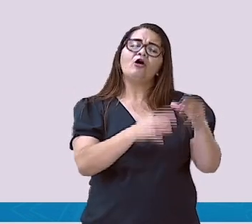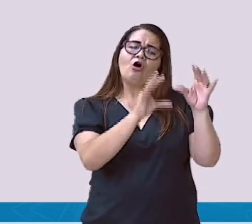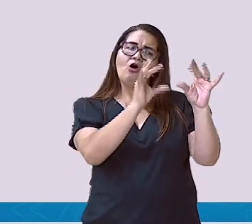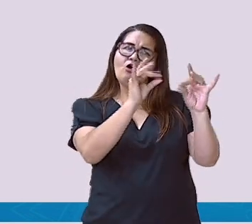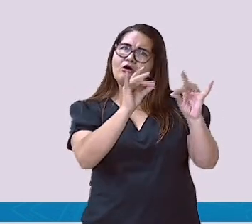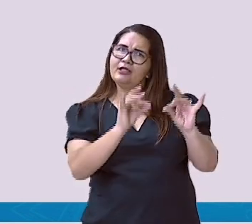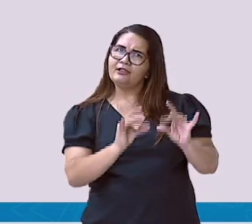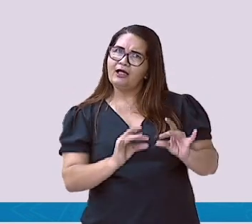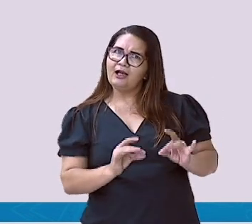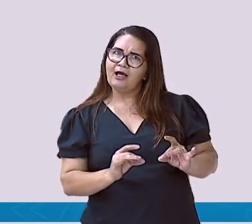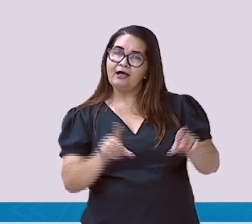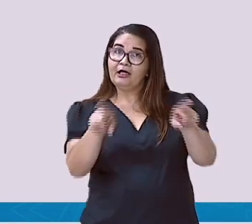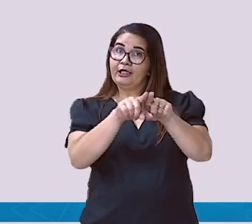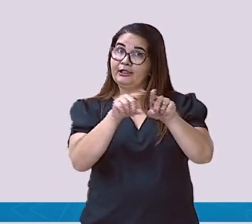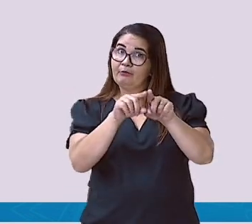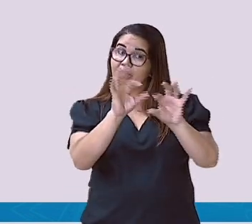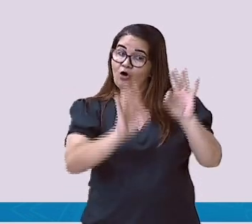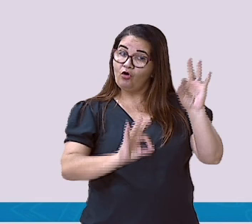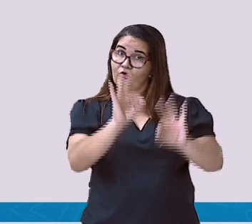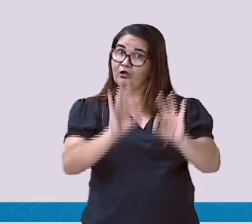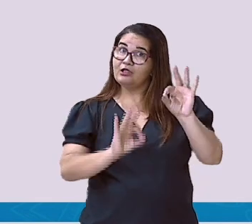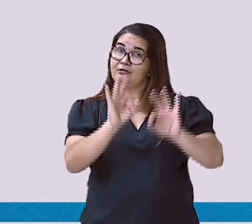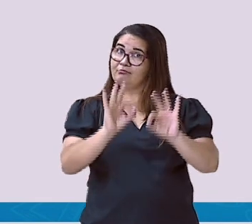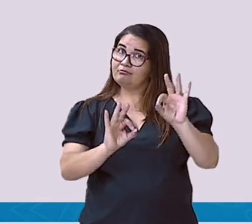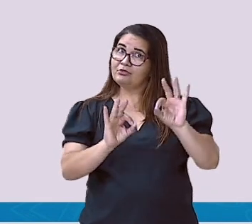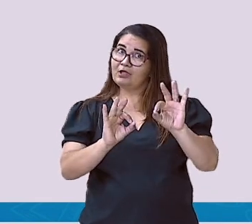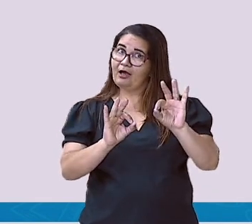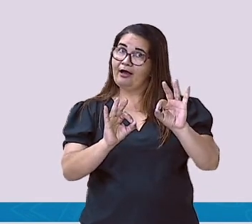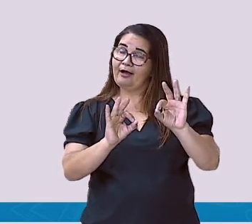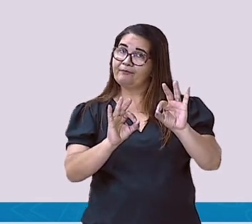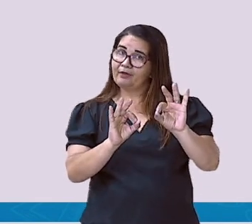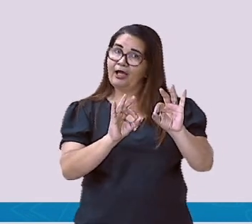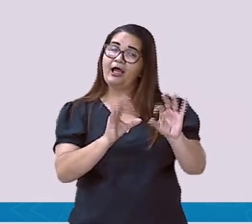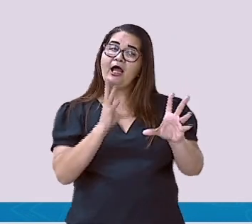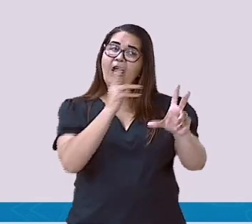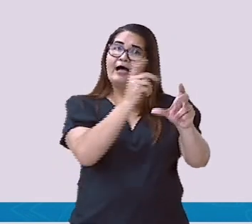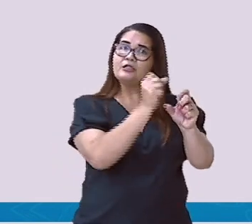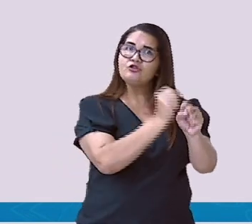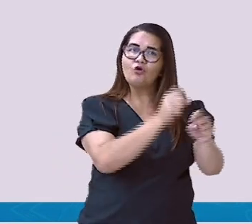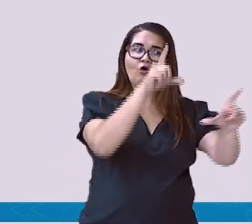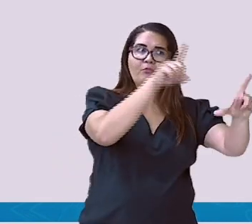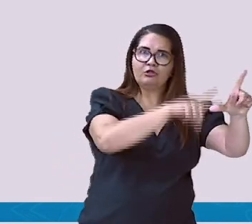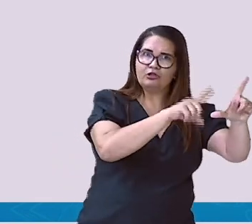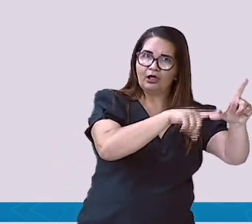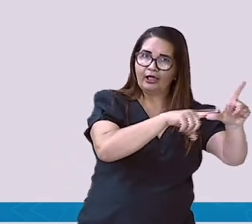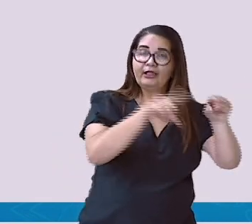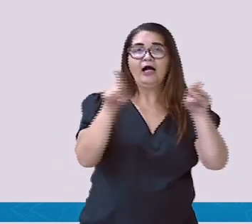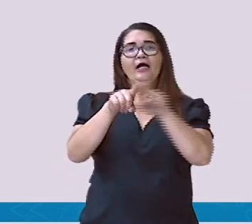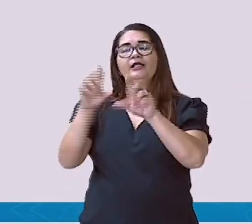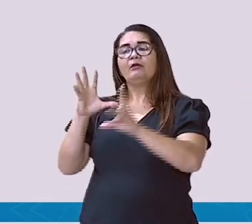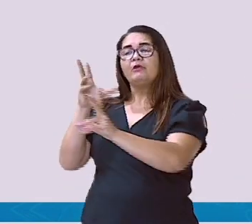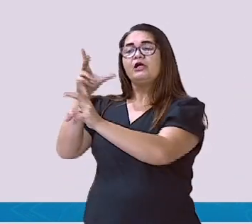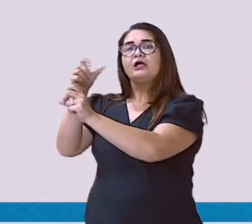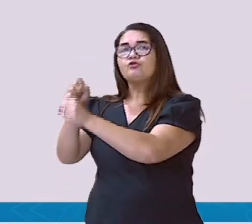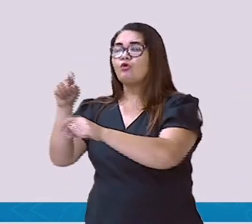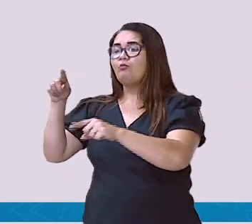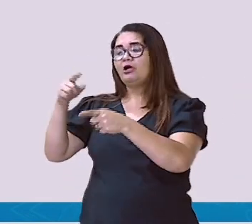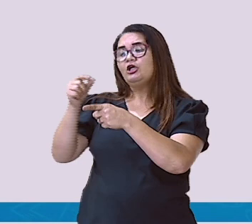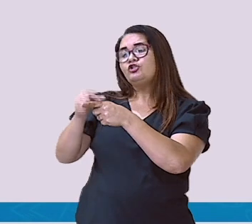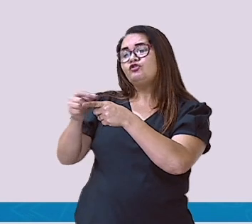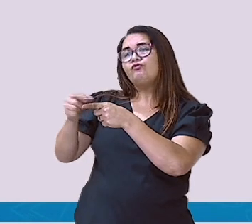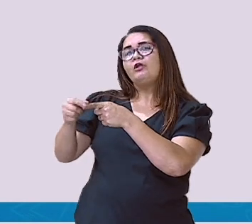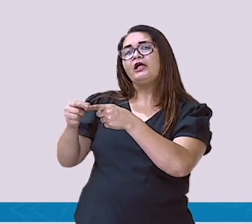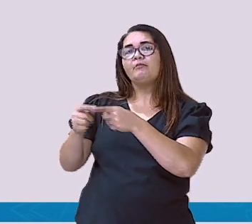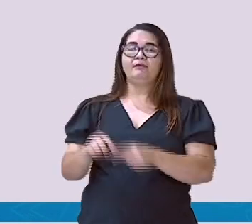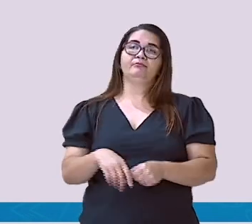a quantidade de letras que cada palavra dessa tem e a quantidade de fonemas que cada